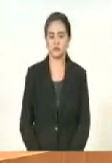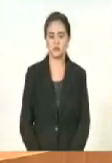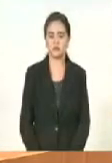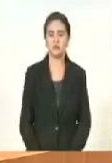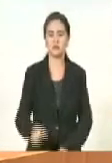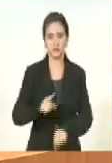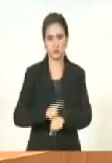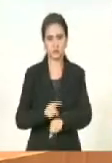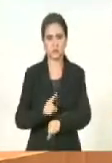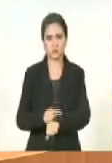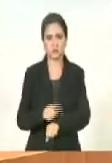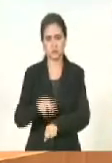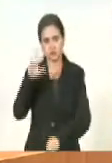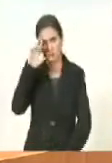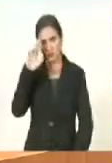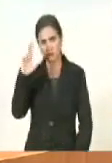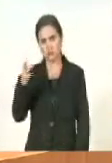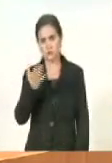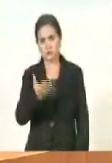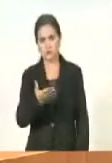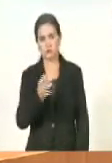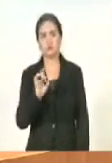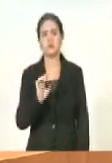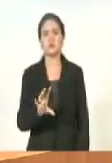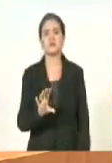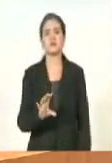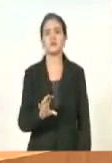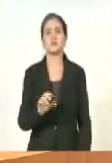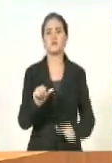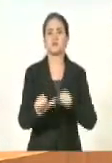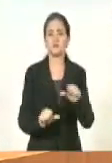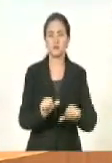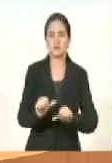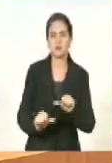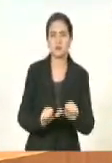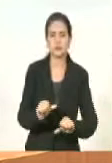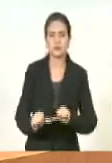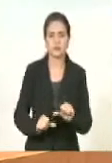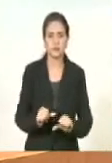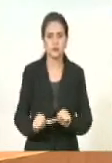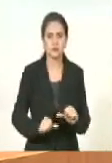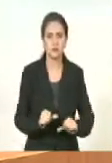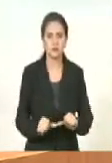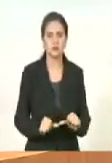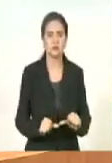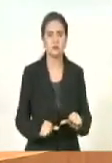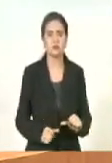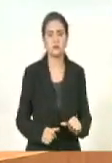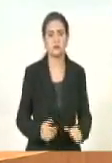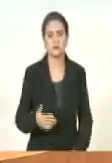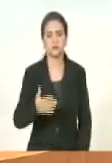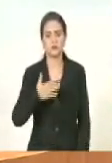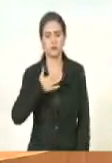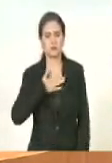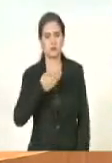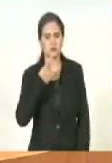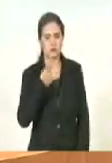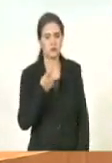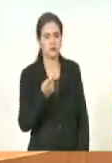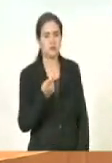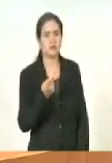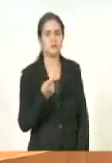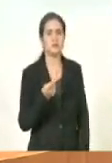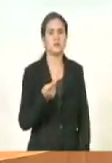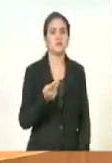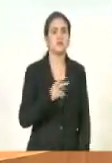ao deputado Júnior Verde e queria que só que fizesse uma ratificação, uma ratificação no meu discurso, que eu errei o nome do